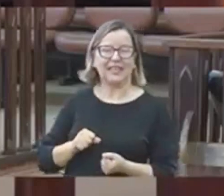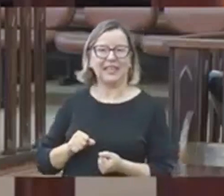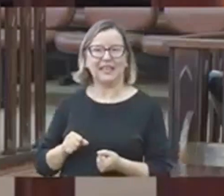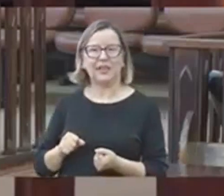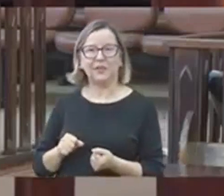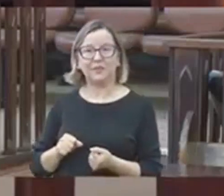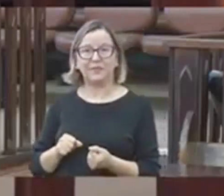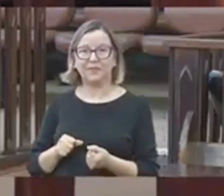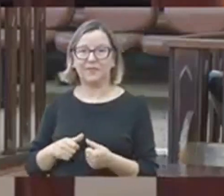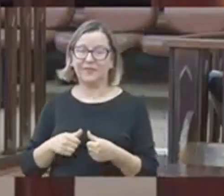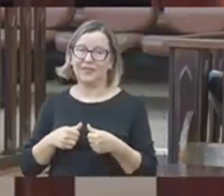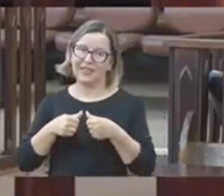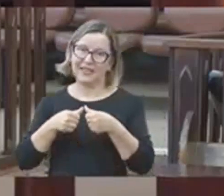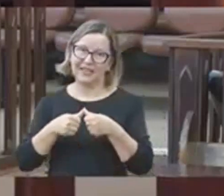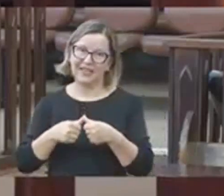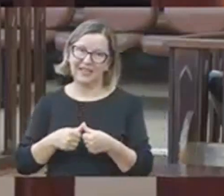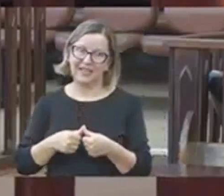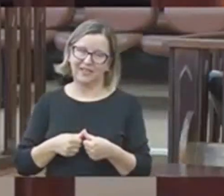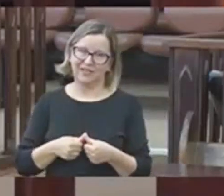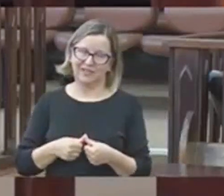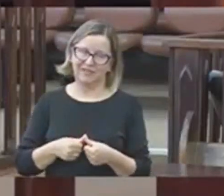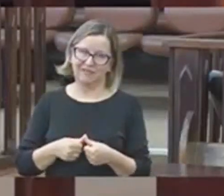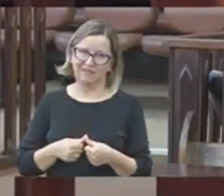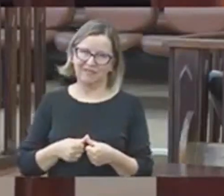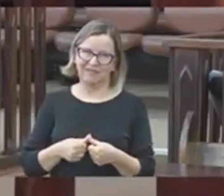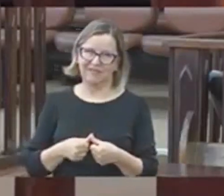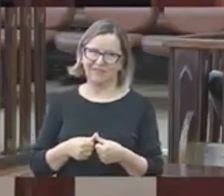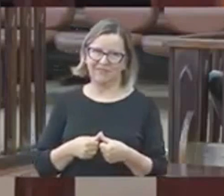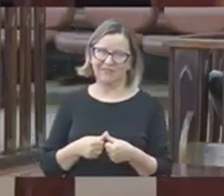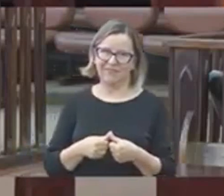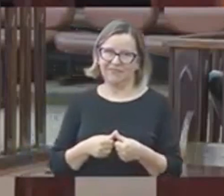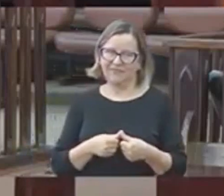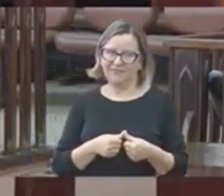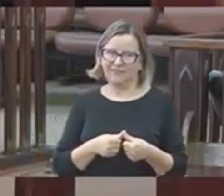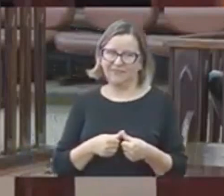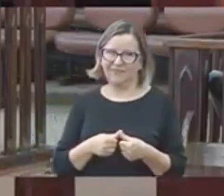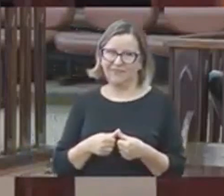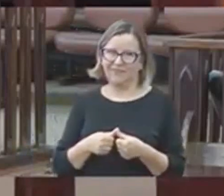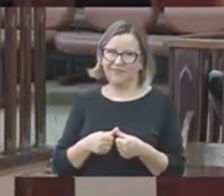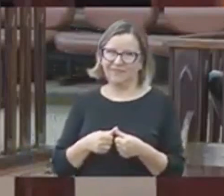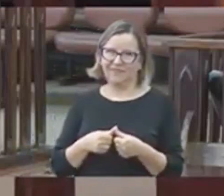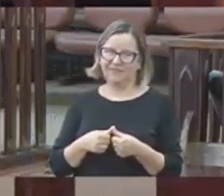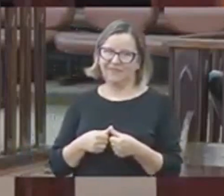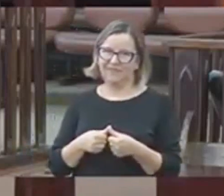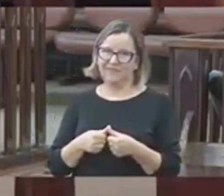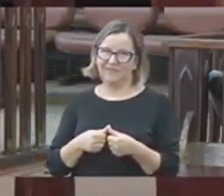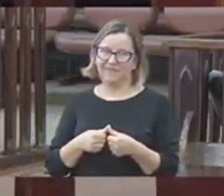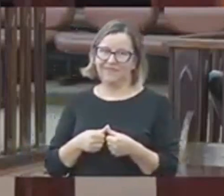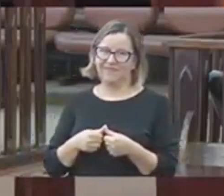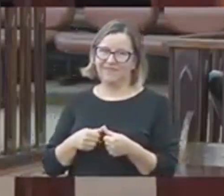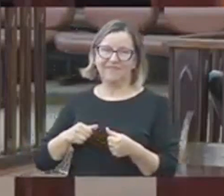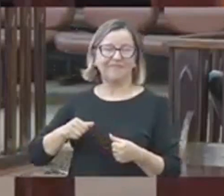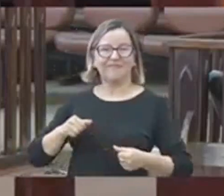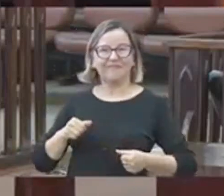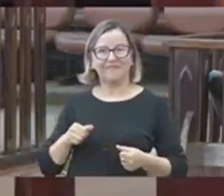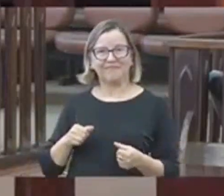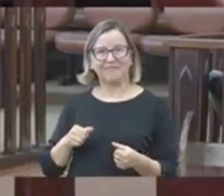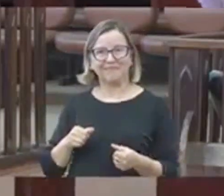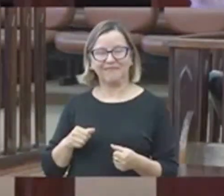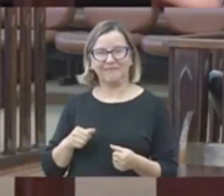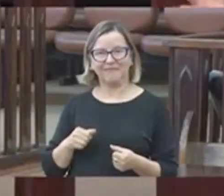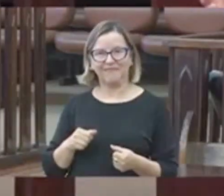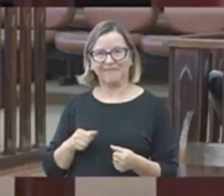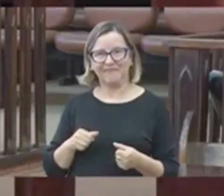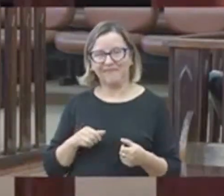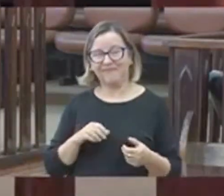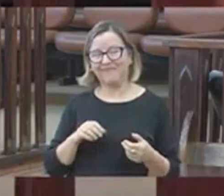atingiu diretamente o ser espiritual do homem, com consequências em todo o